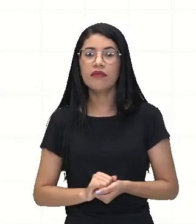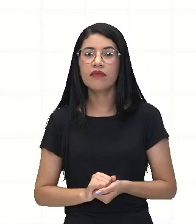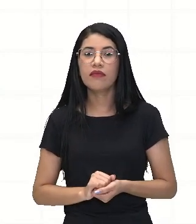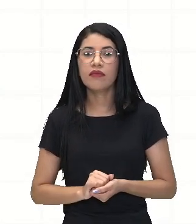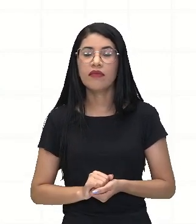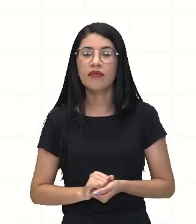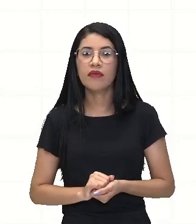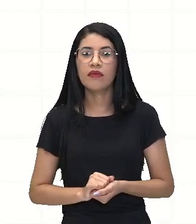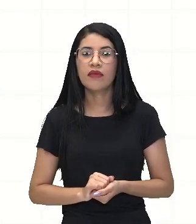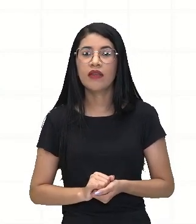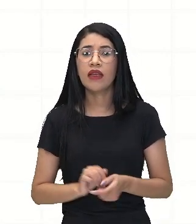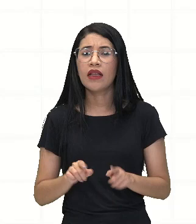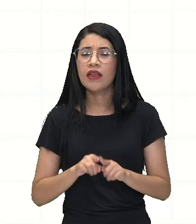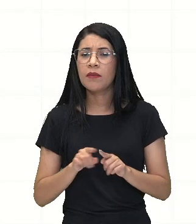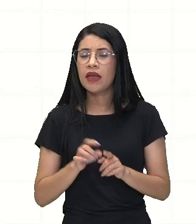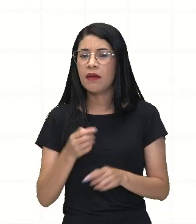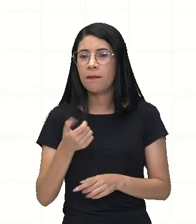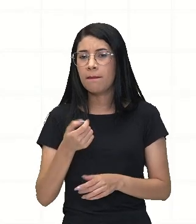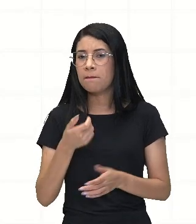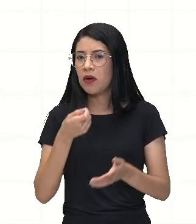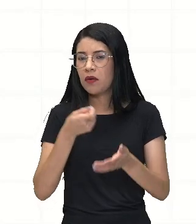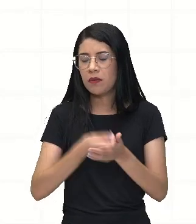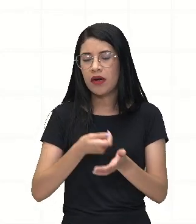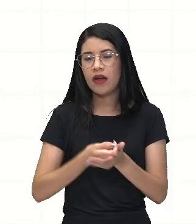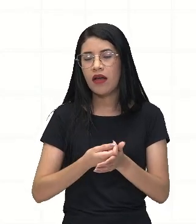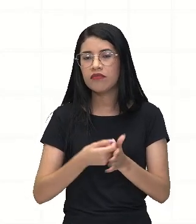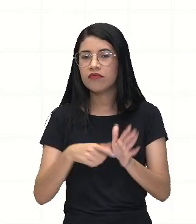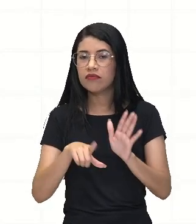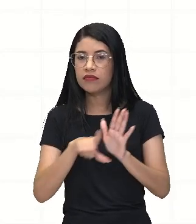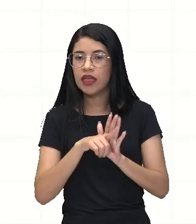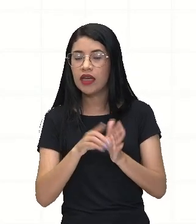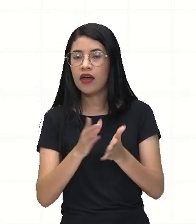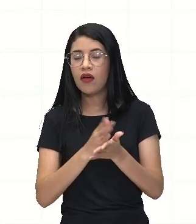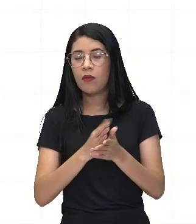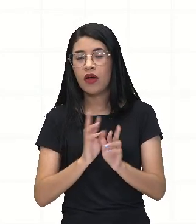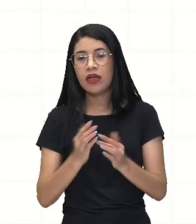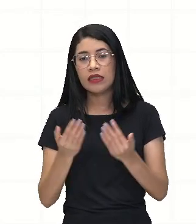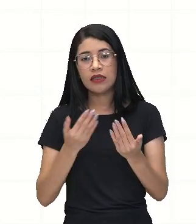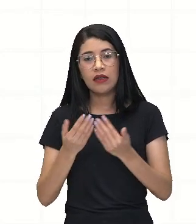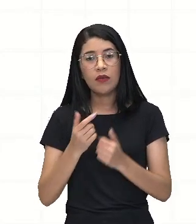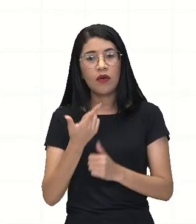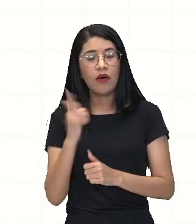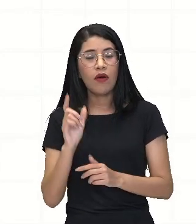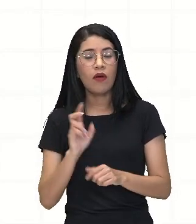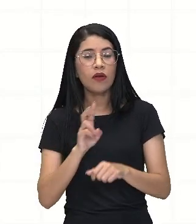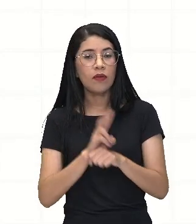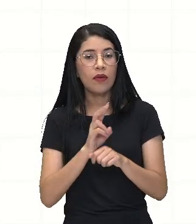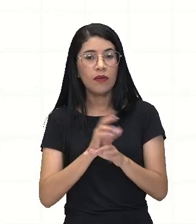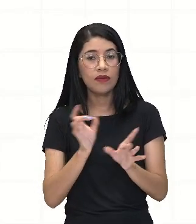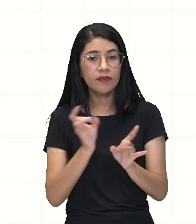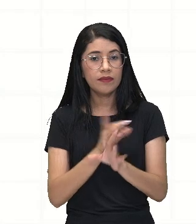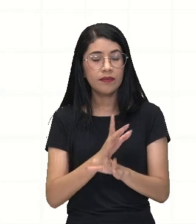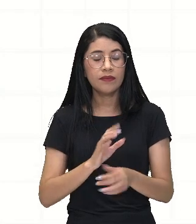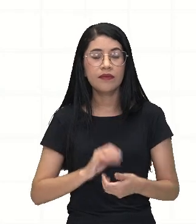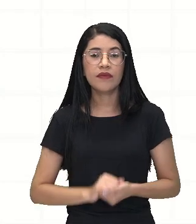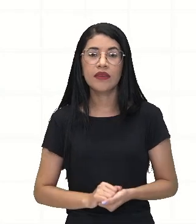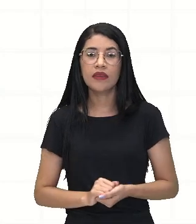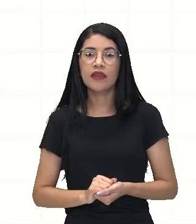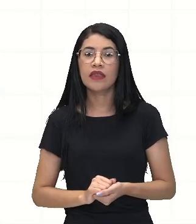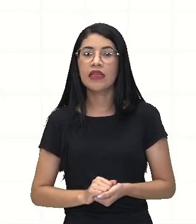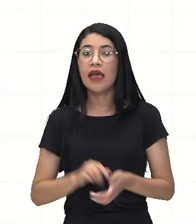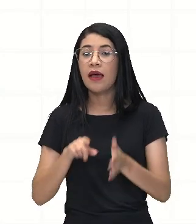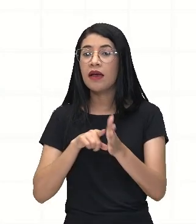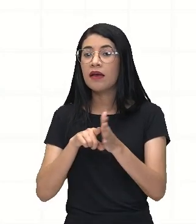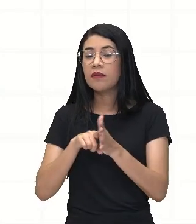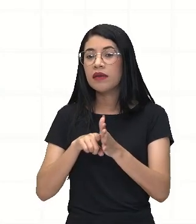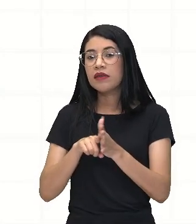um pouco menos restritas, um pouco menos rigorosas do que nas unidades de proteção integral. Quanto à pesquisa,